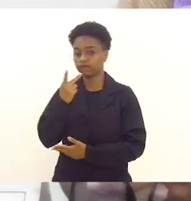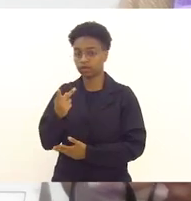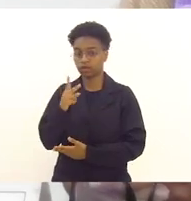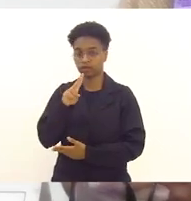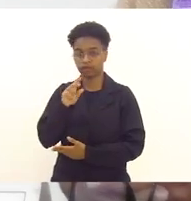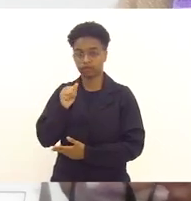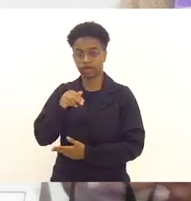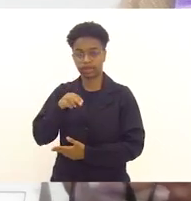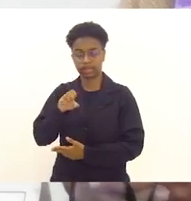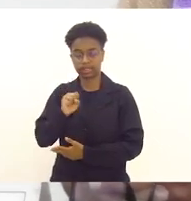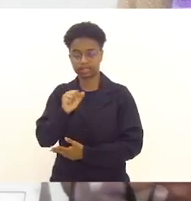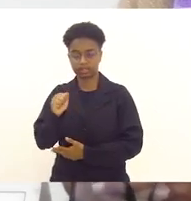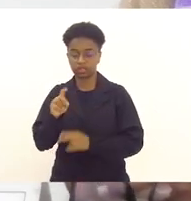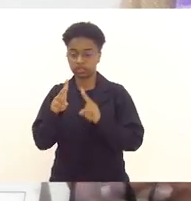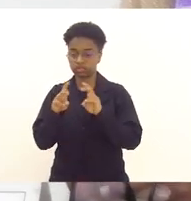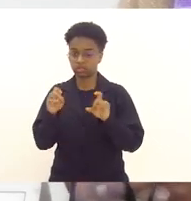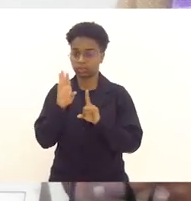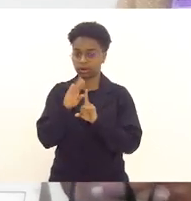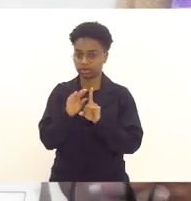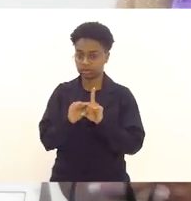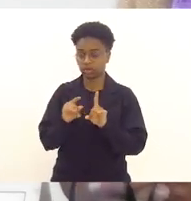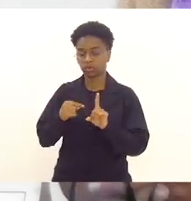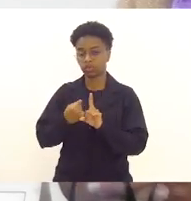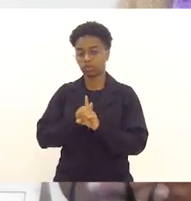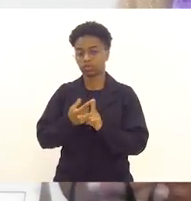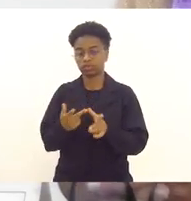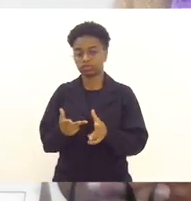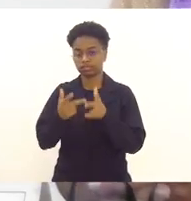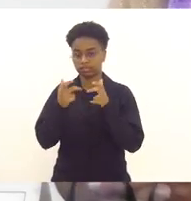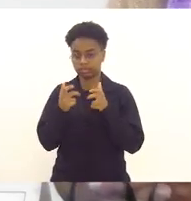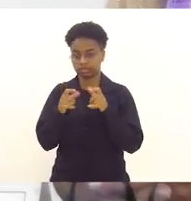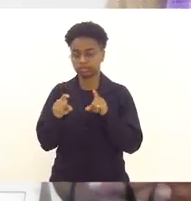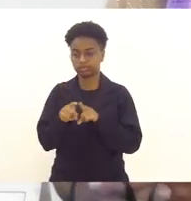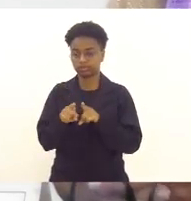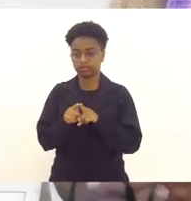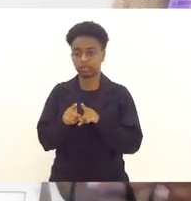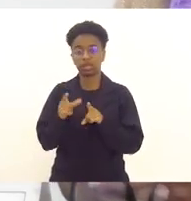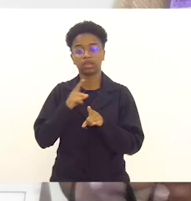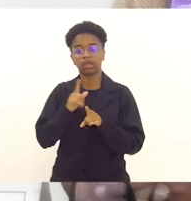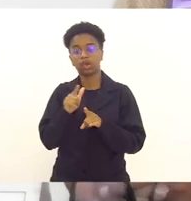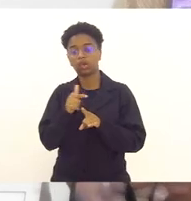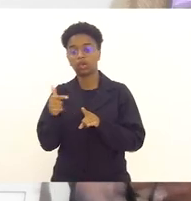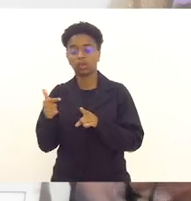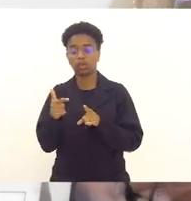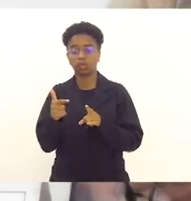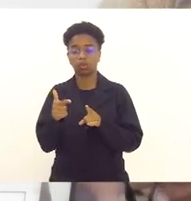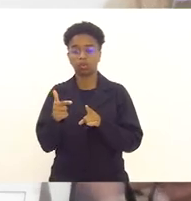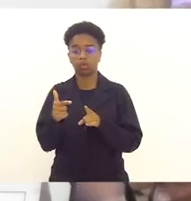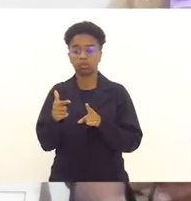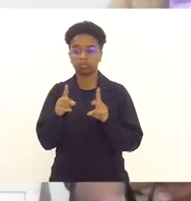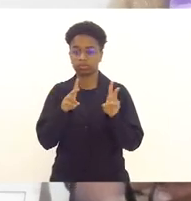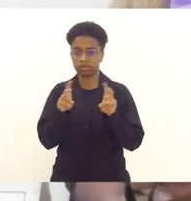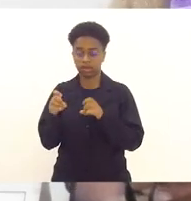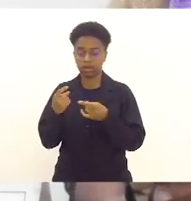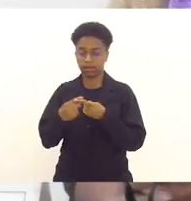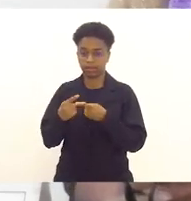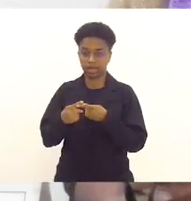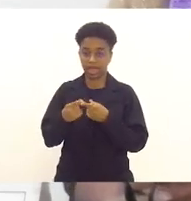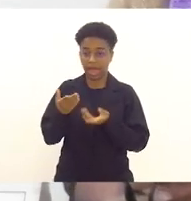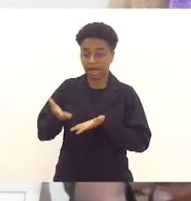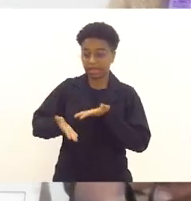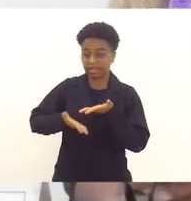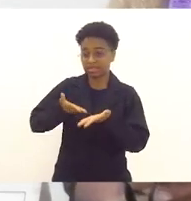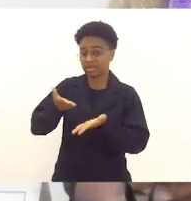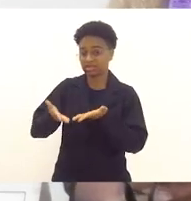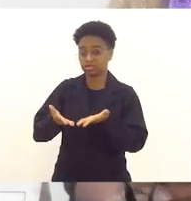Vanessa né da questão do assédio quando a gente vê e aí a gente vai no outro ponto porque o atendimento revitimizante